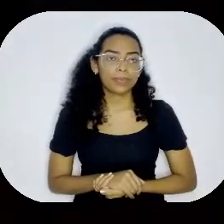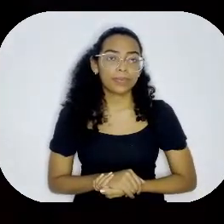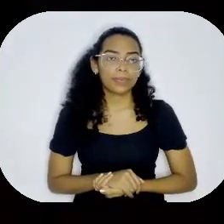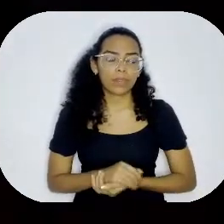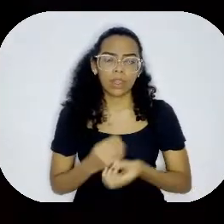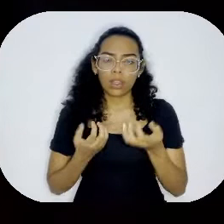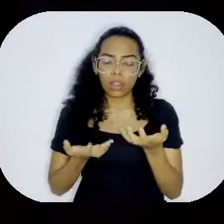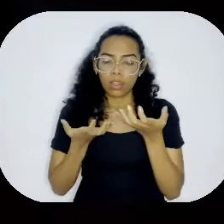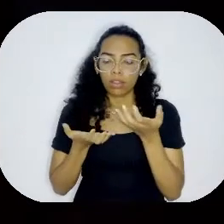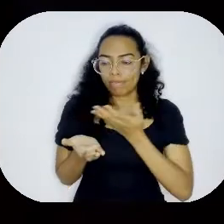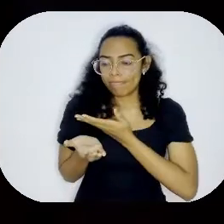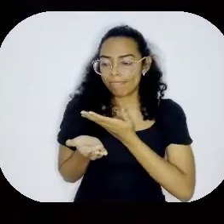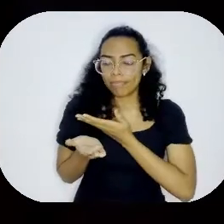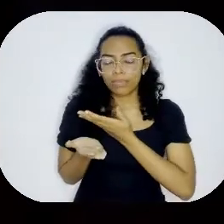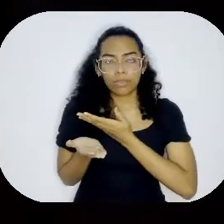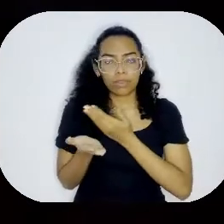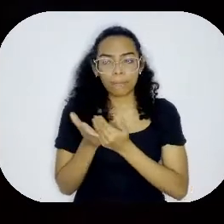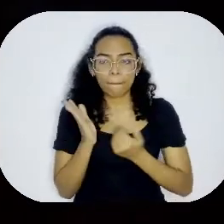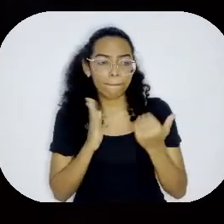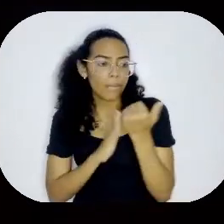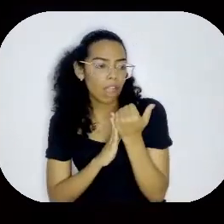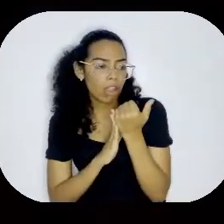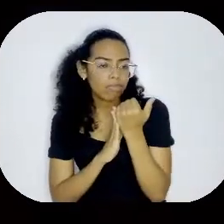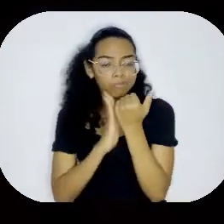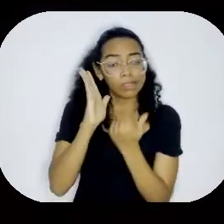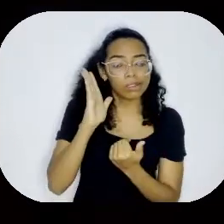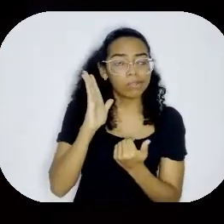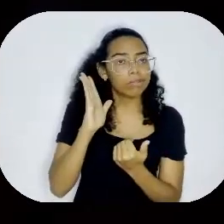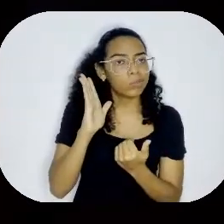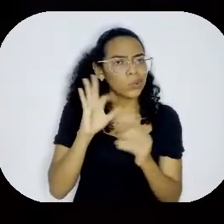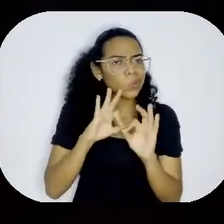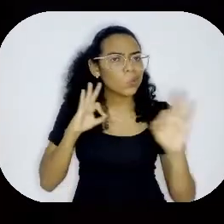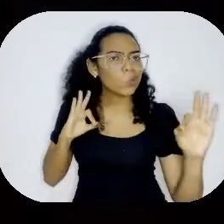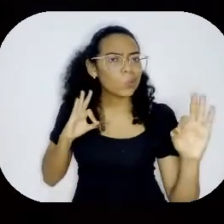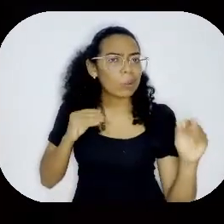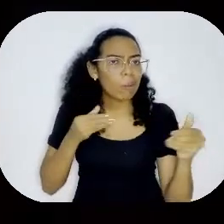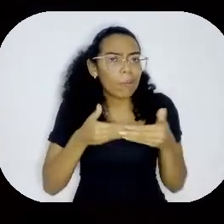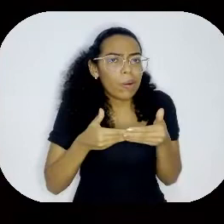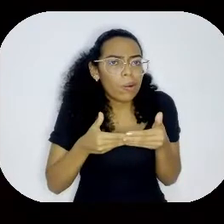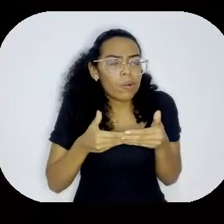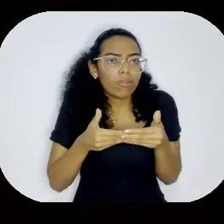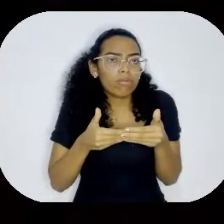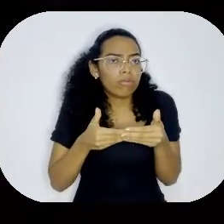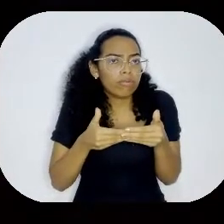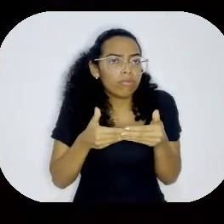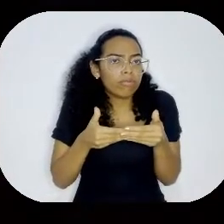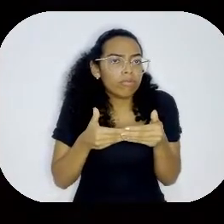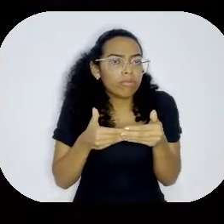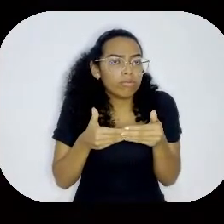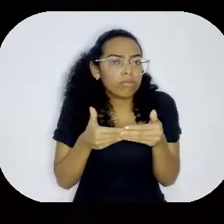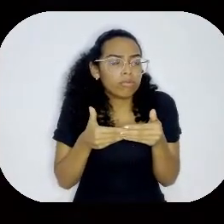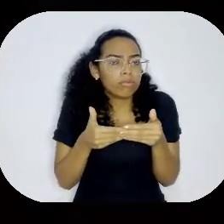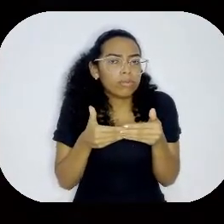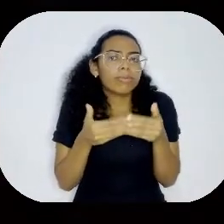quero ser o teu amigo, nem de mais e nem de menos, nem tão longe e nem tão perto,